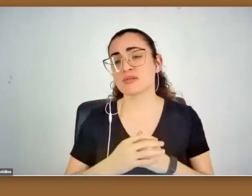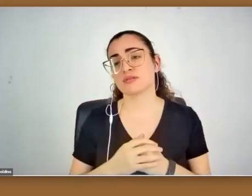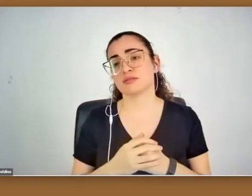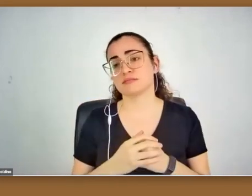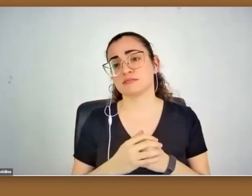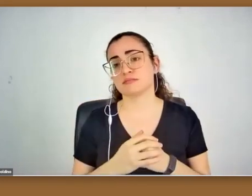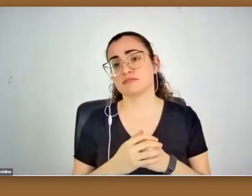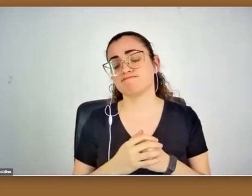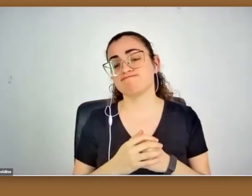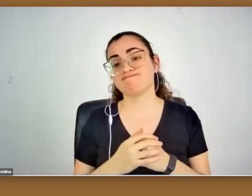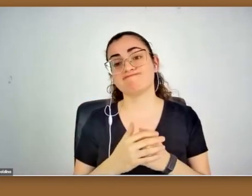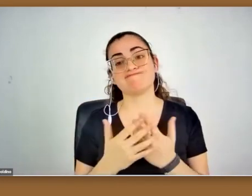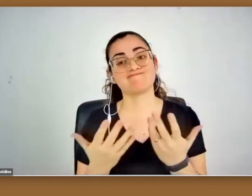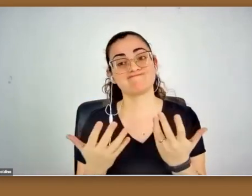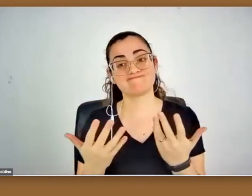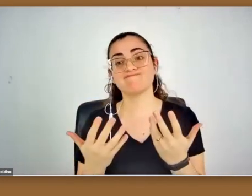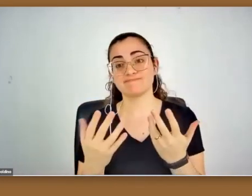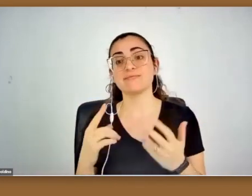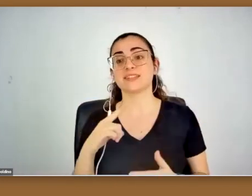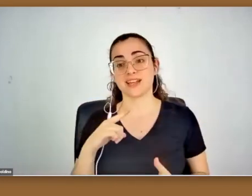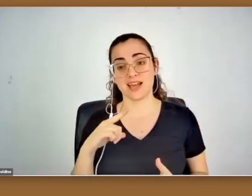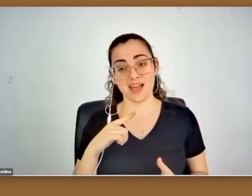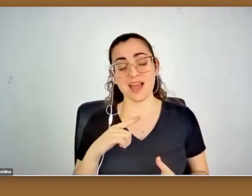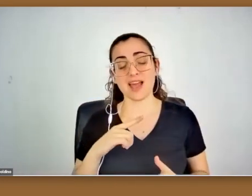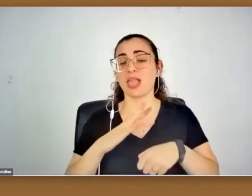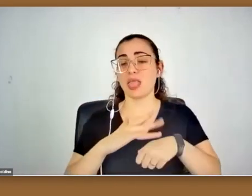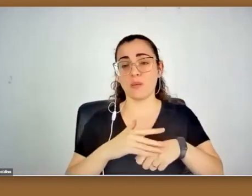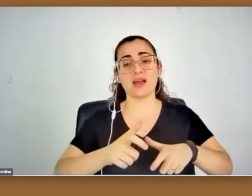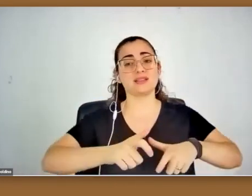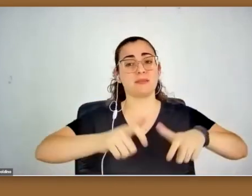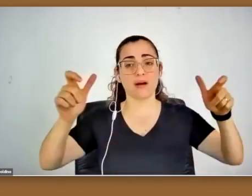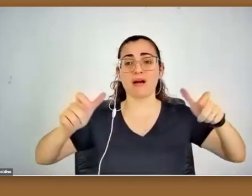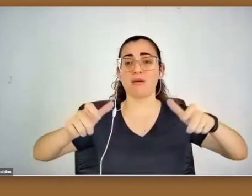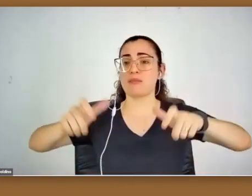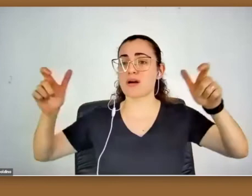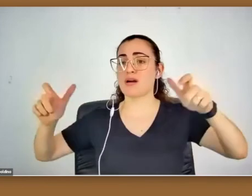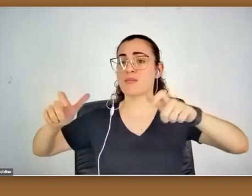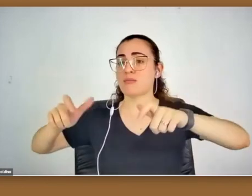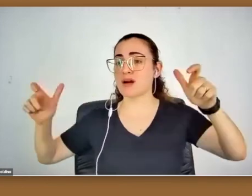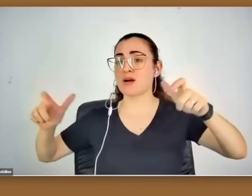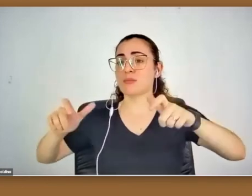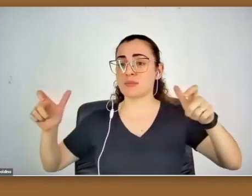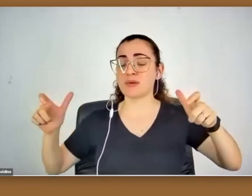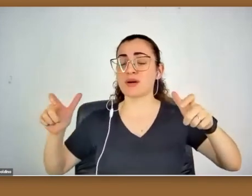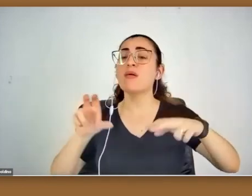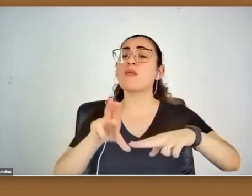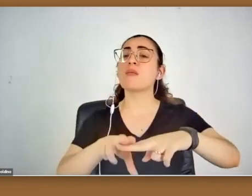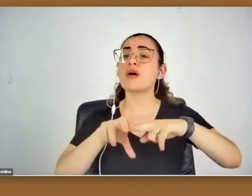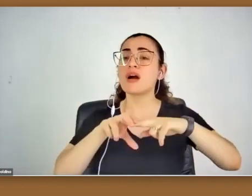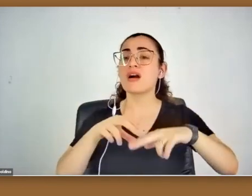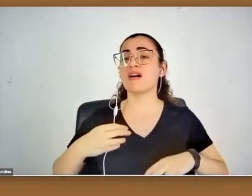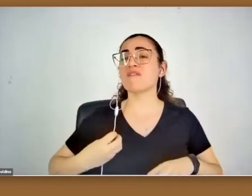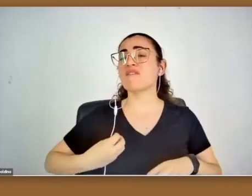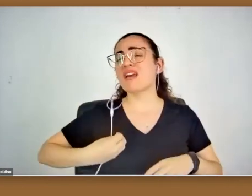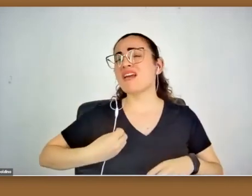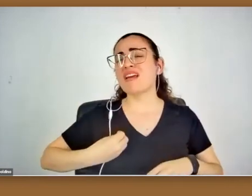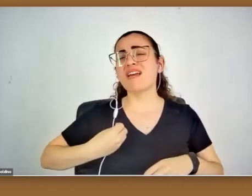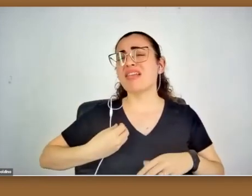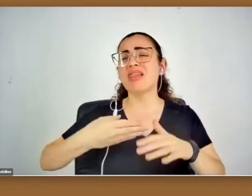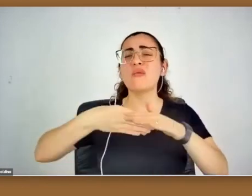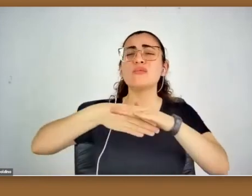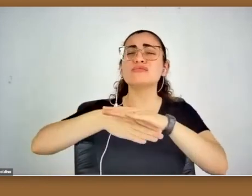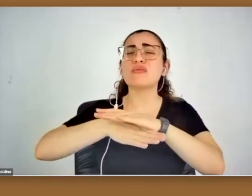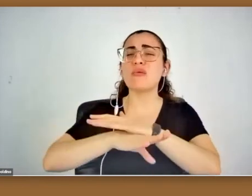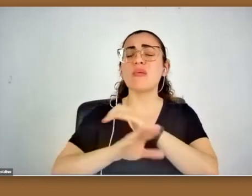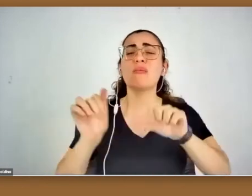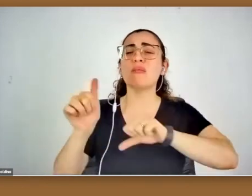gente não conseguir mudar radicalmente, né, os nossos hábitos de vida, a nossa forma de viver. E